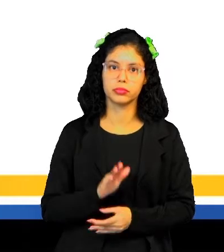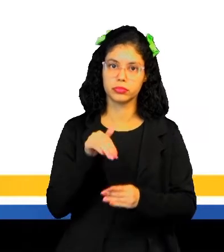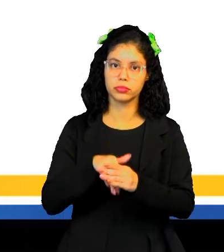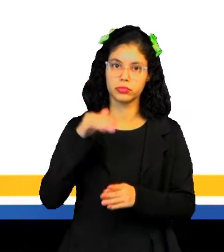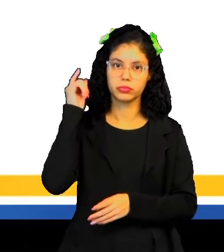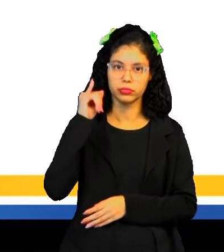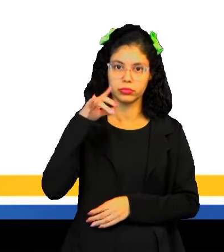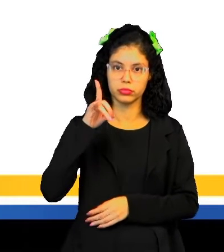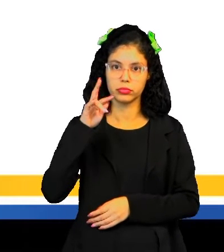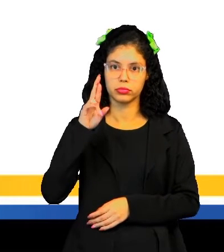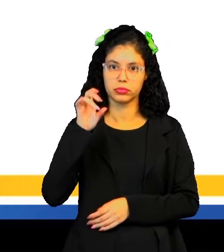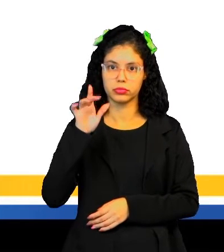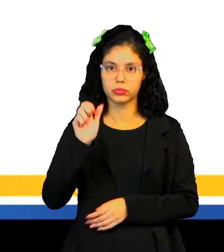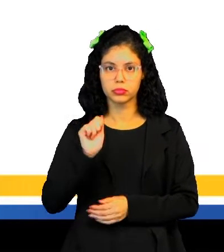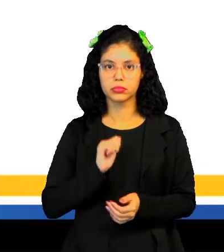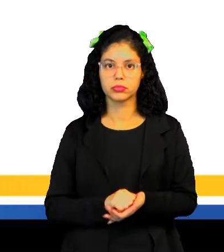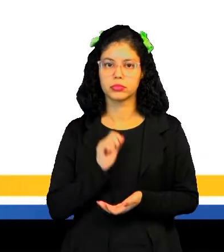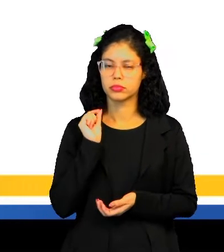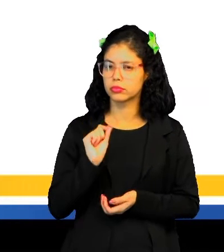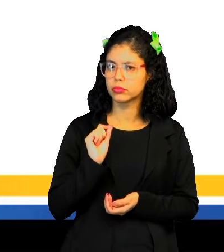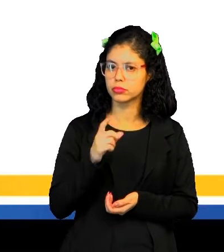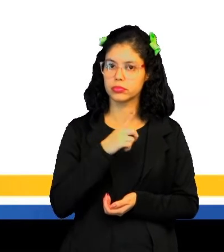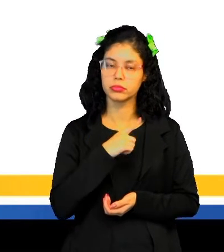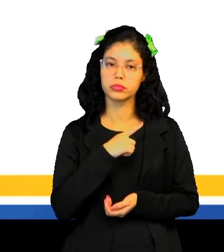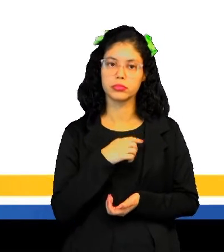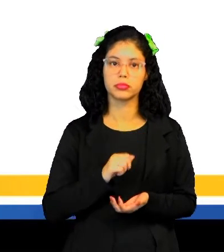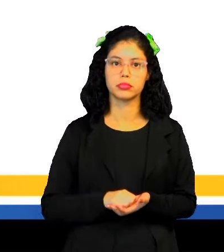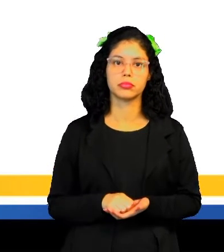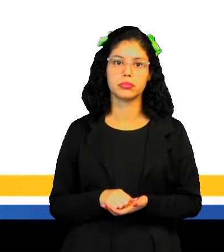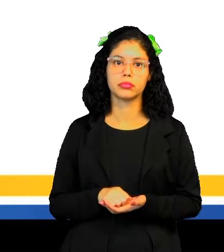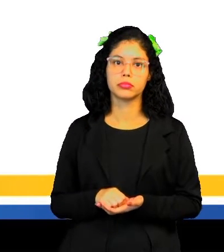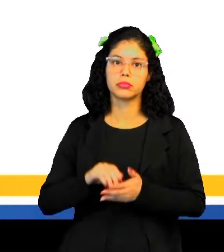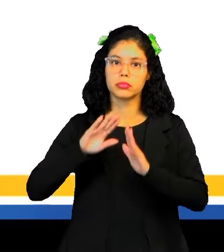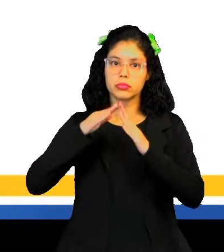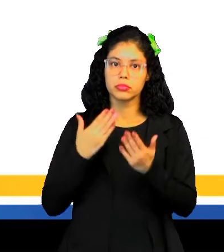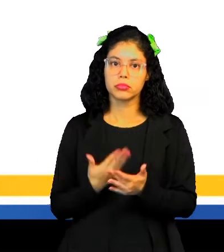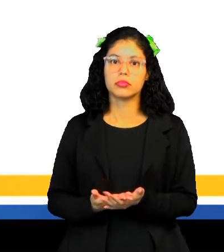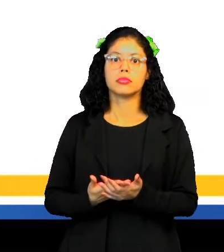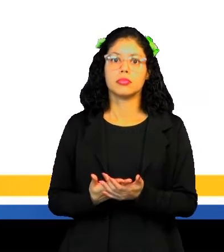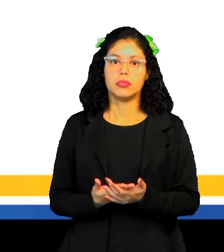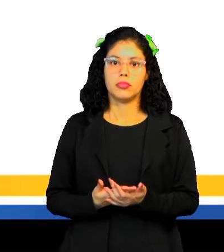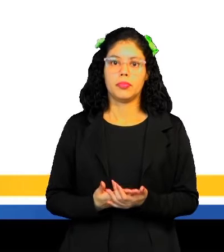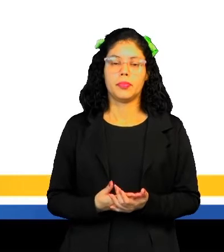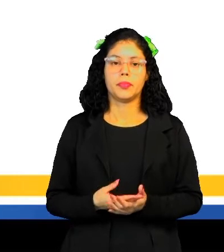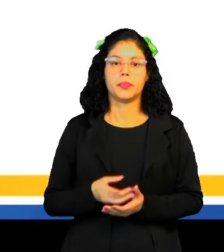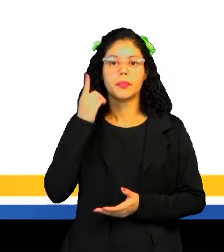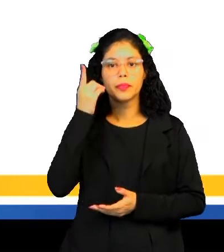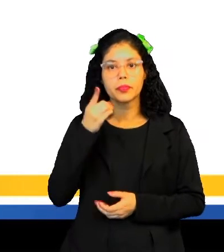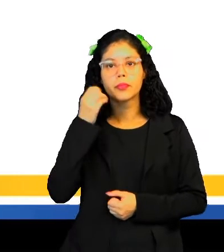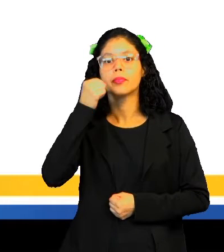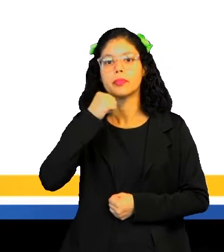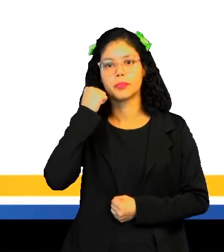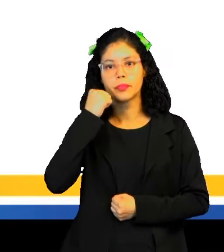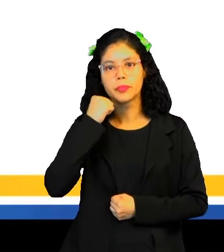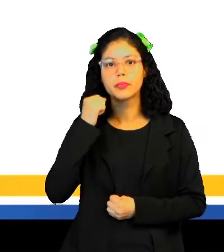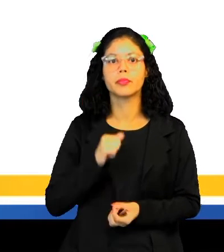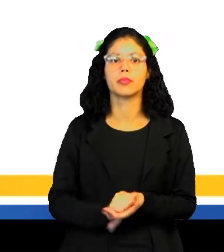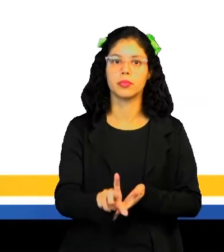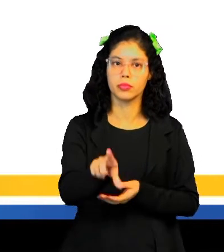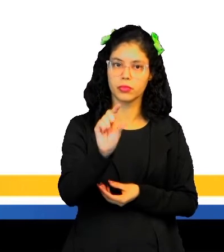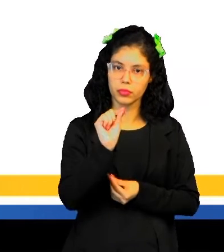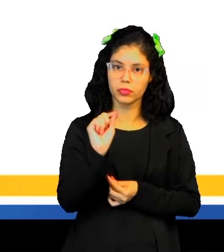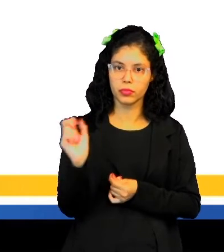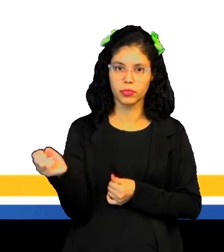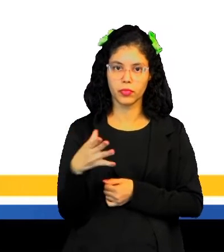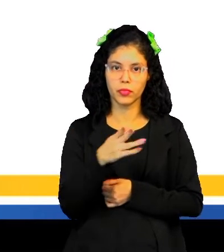Essa eleição indireta, né? A gente teve aí o colégio eleitoral formado por deputados e senadores, né, que escolheriam o